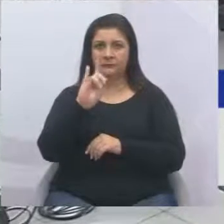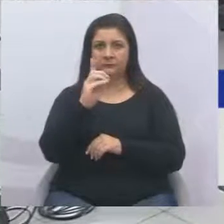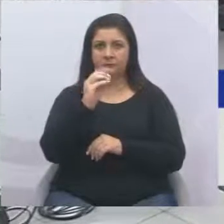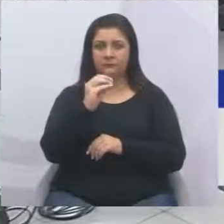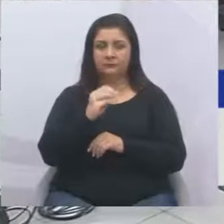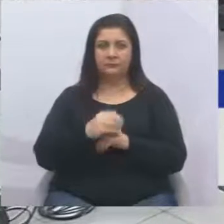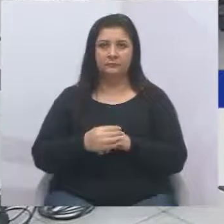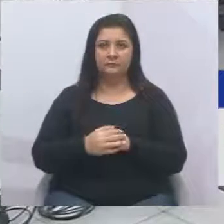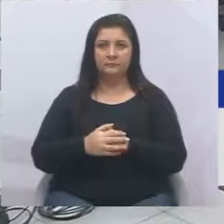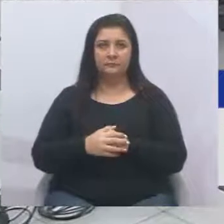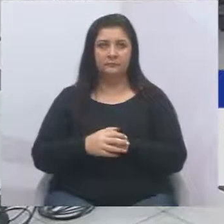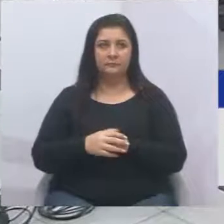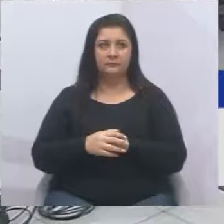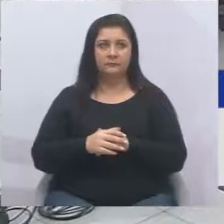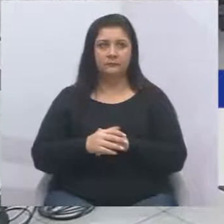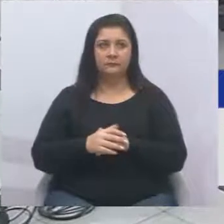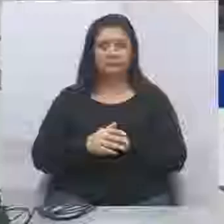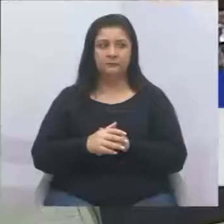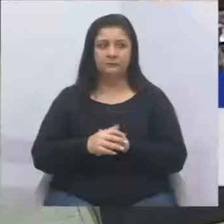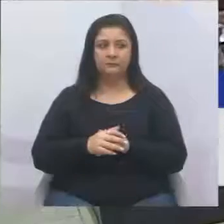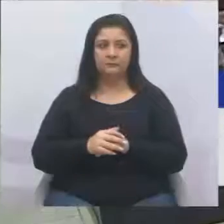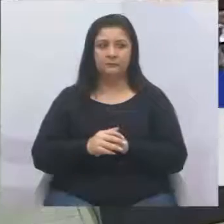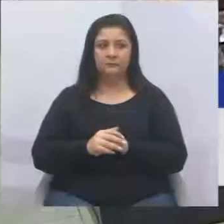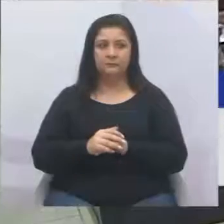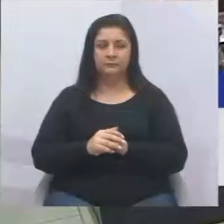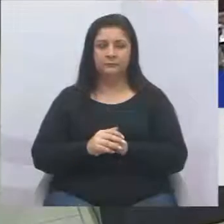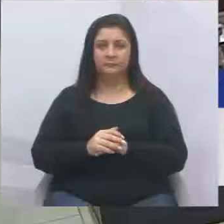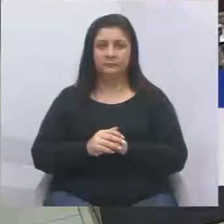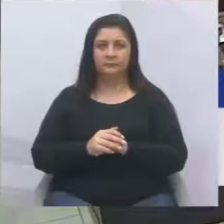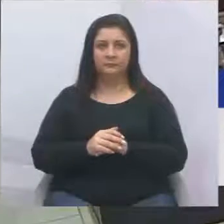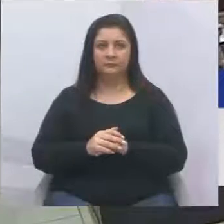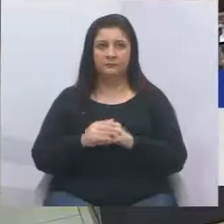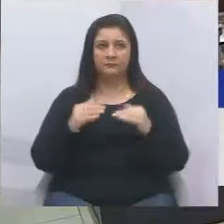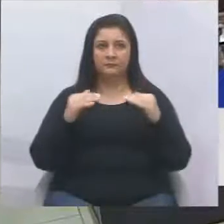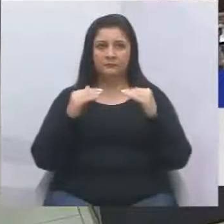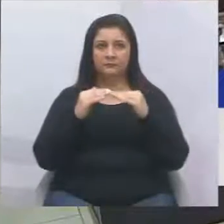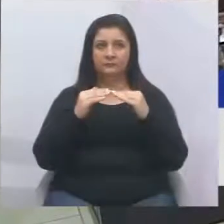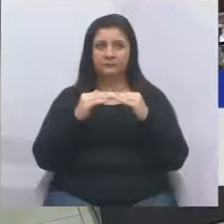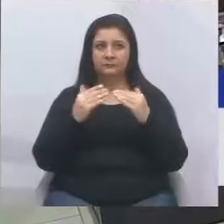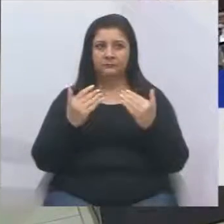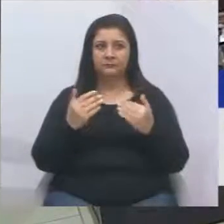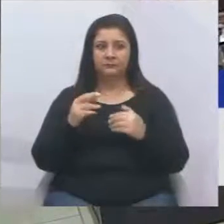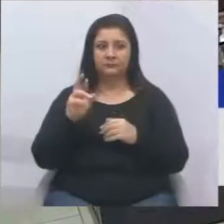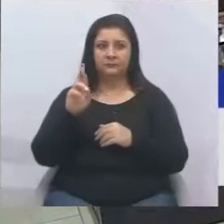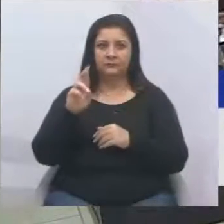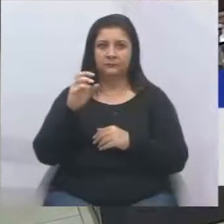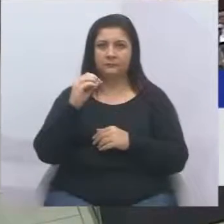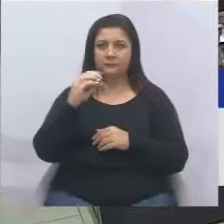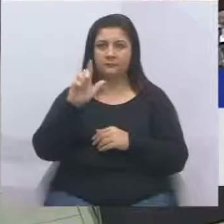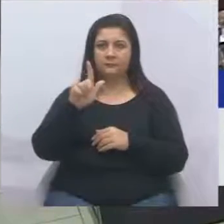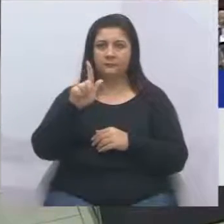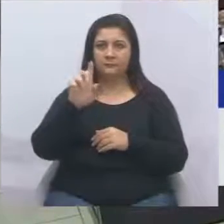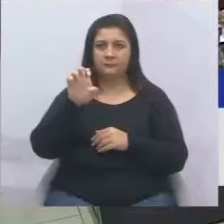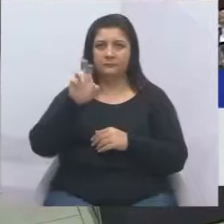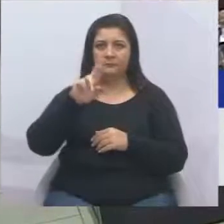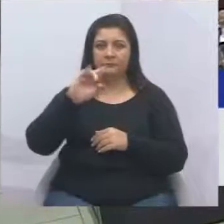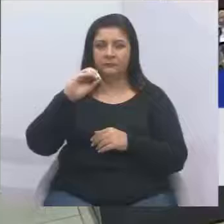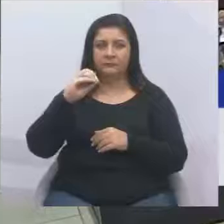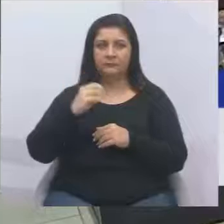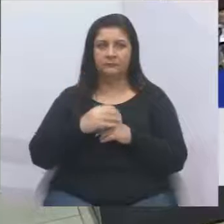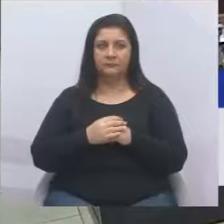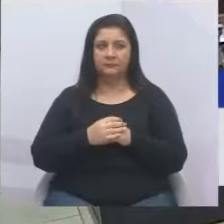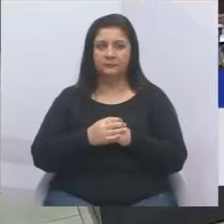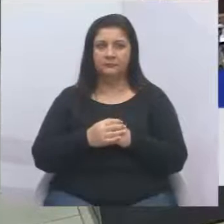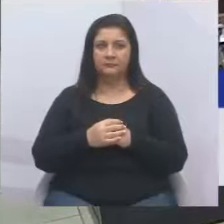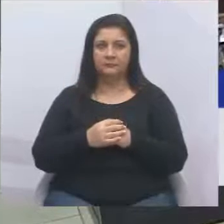Como vota o vereador Rogério Timóteo. Só